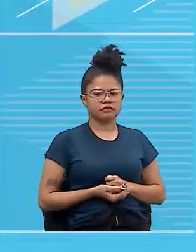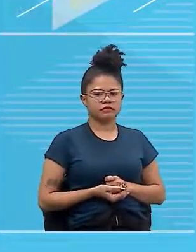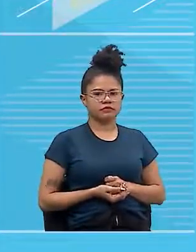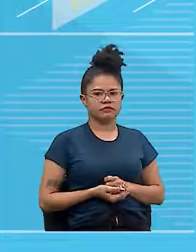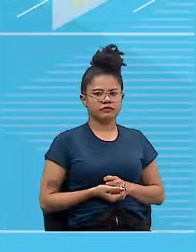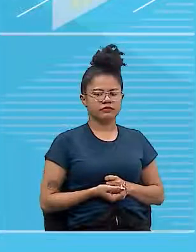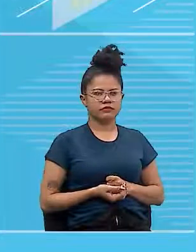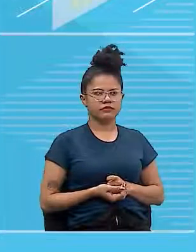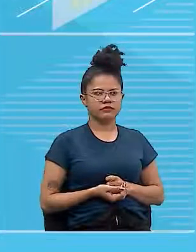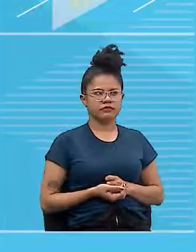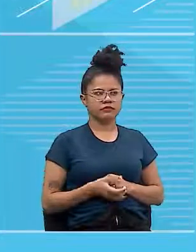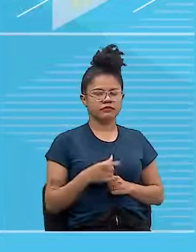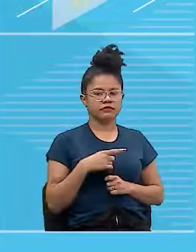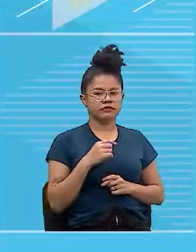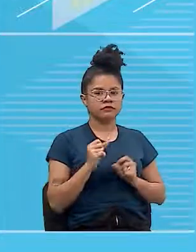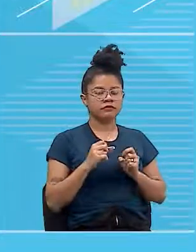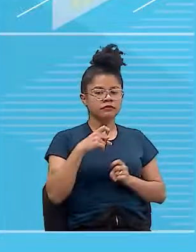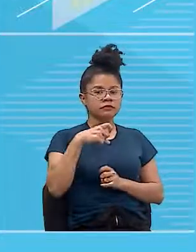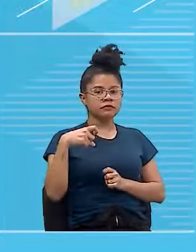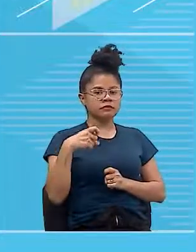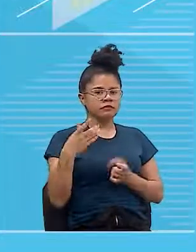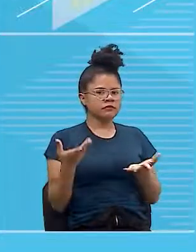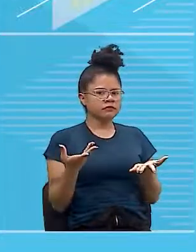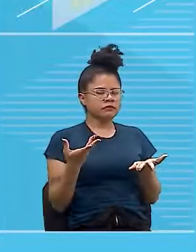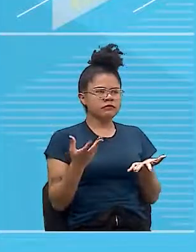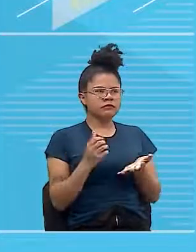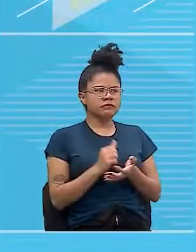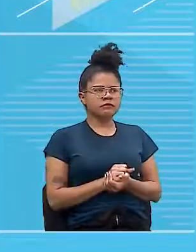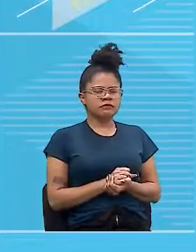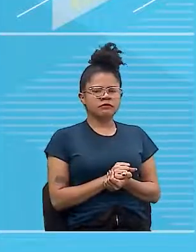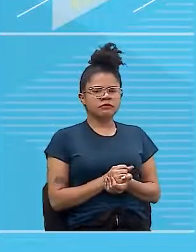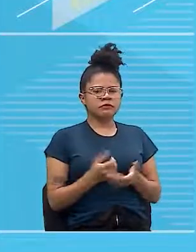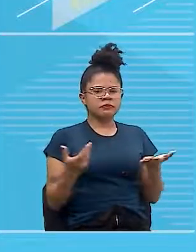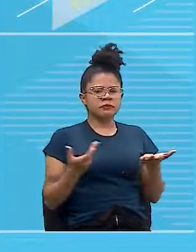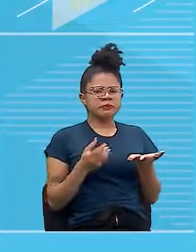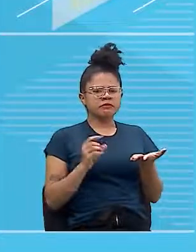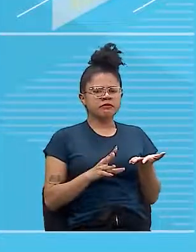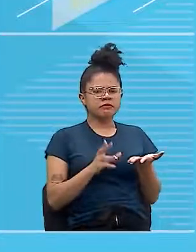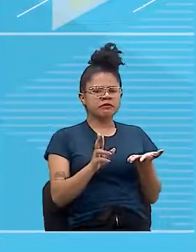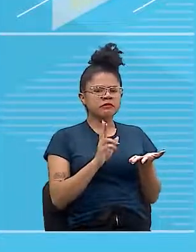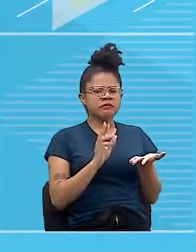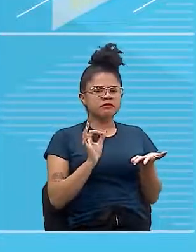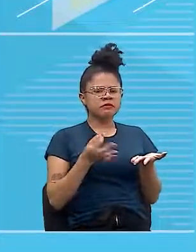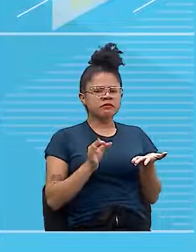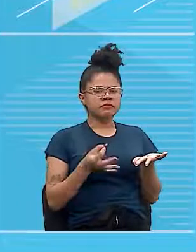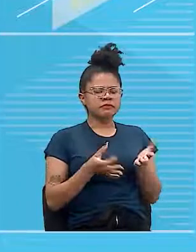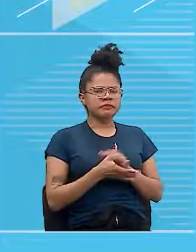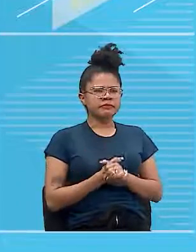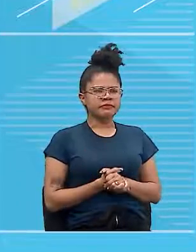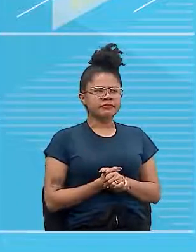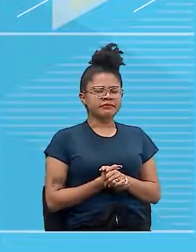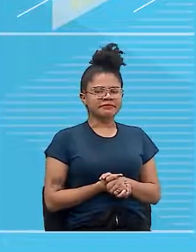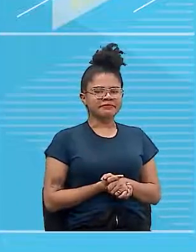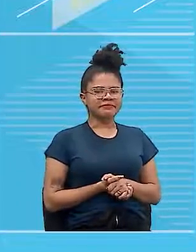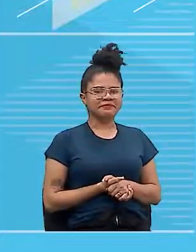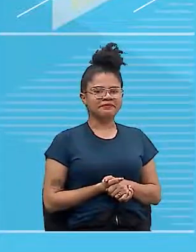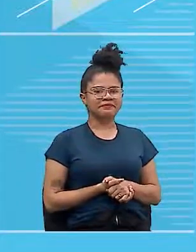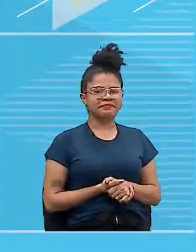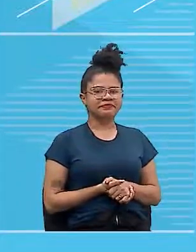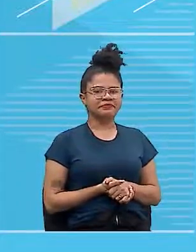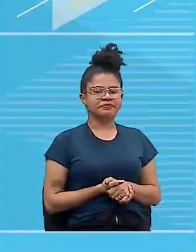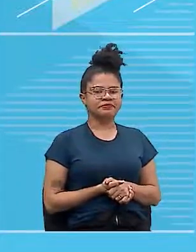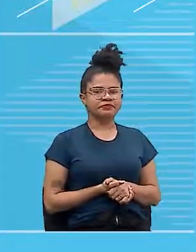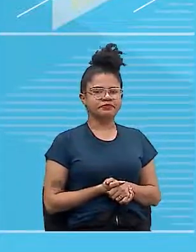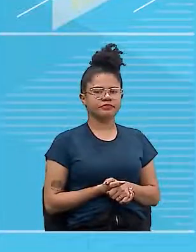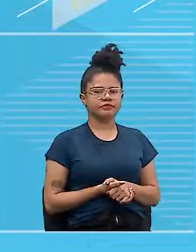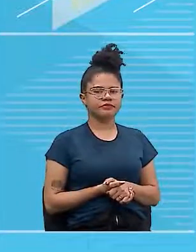e vai liberar X Oi e Adriana só me dando orgulho ali só me enchendo de